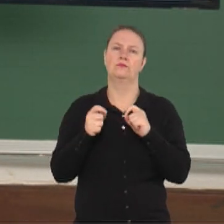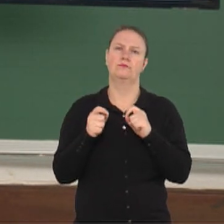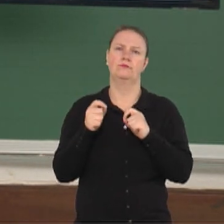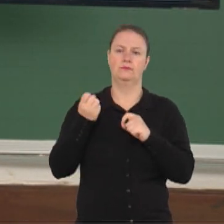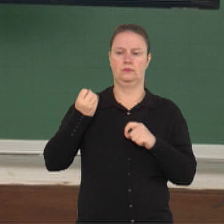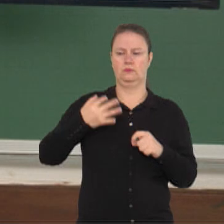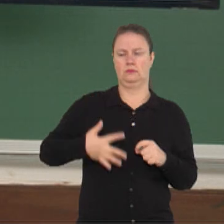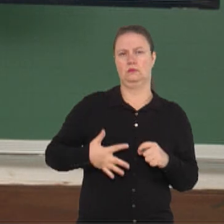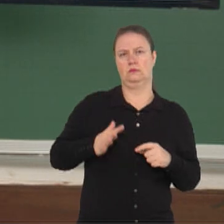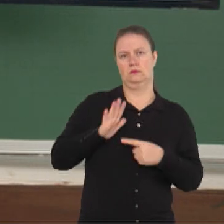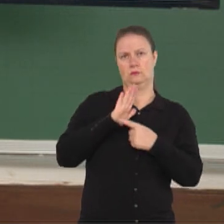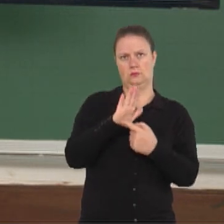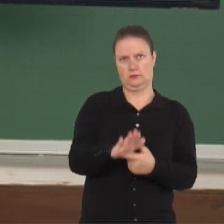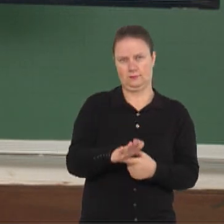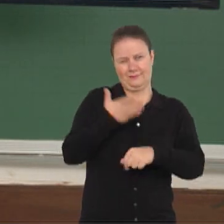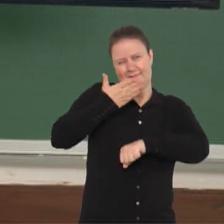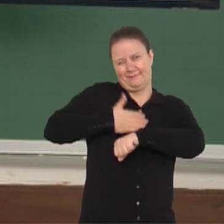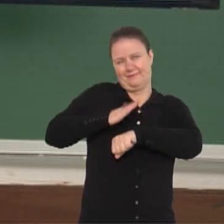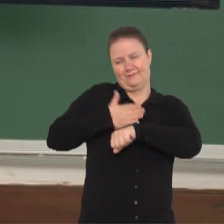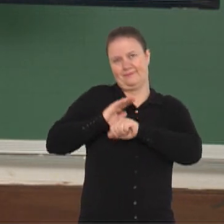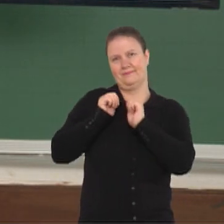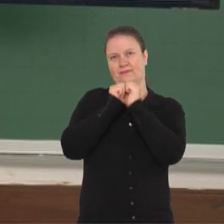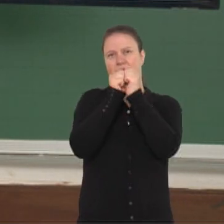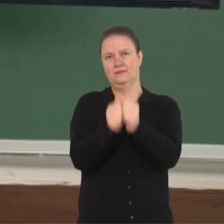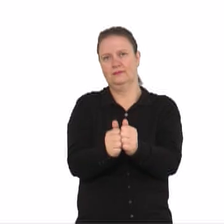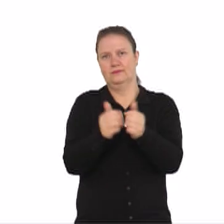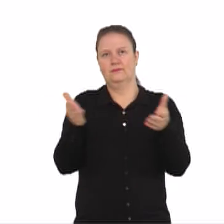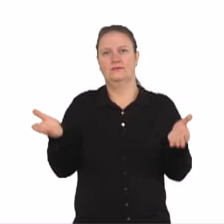indicado. Vamos fazer um exercício juntos.